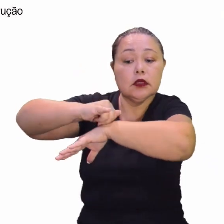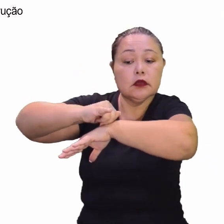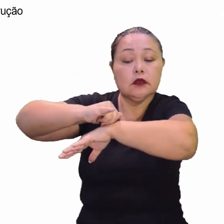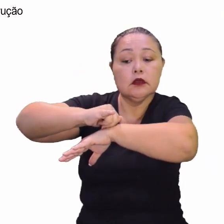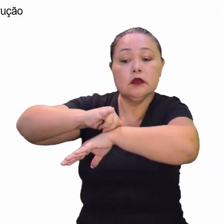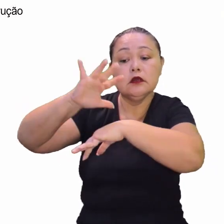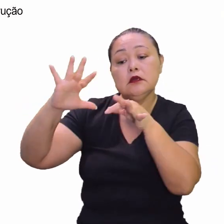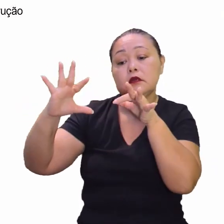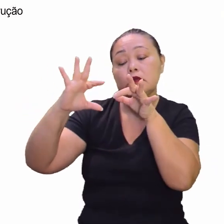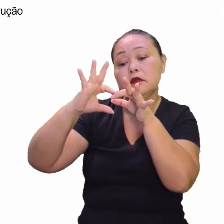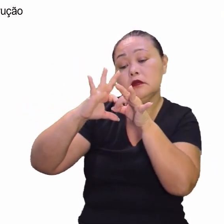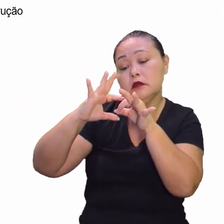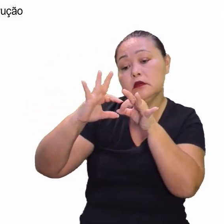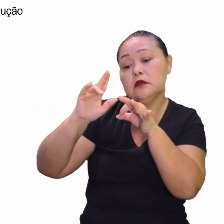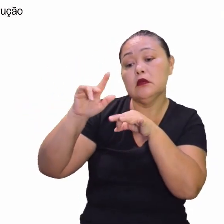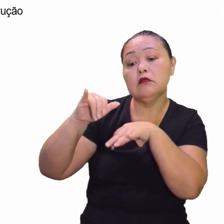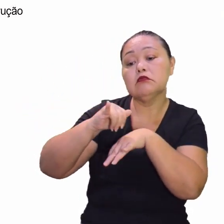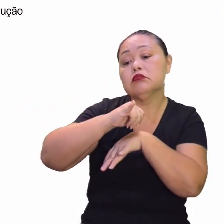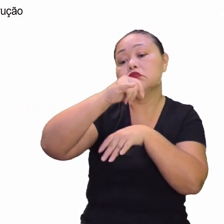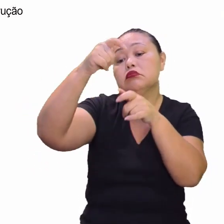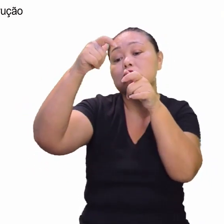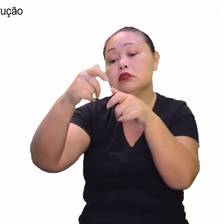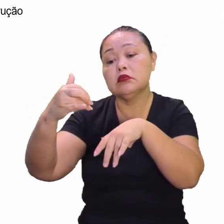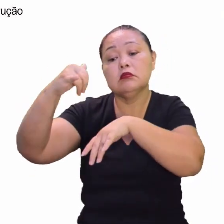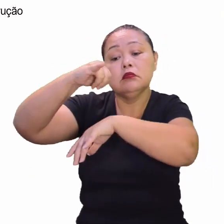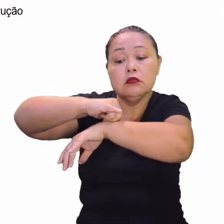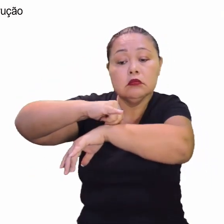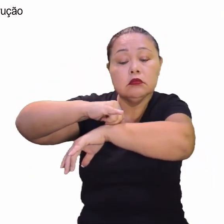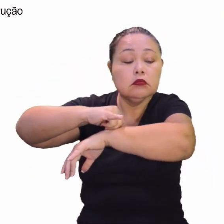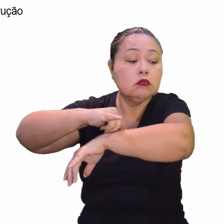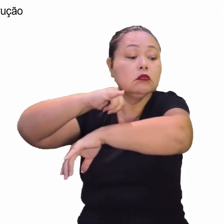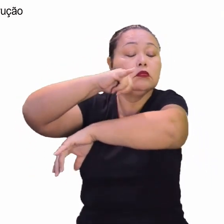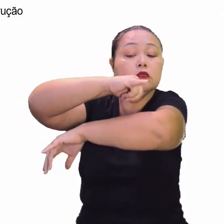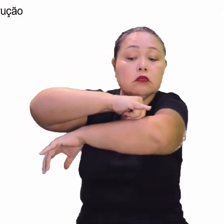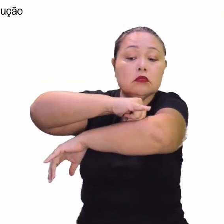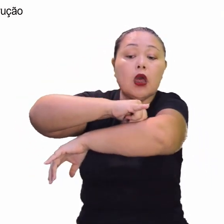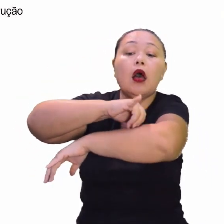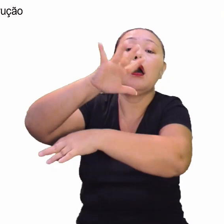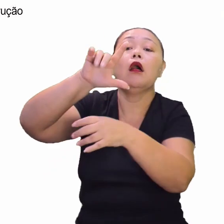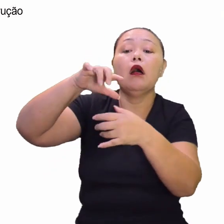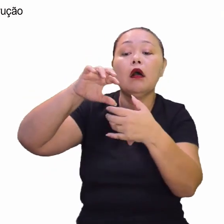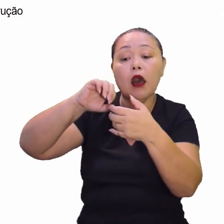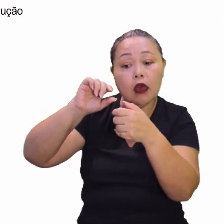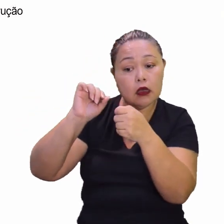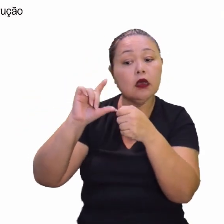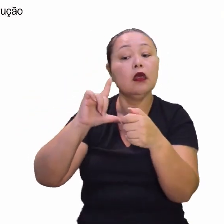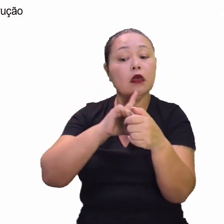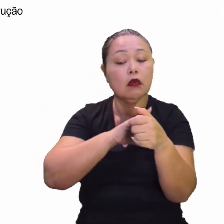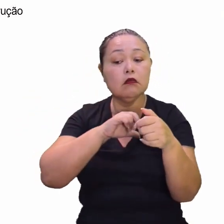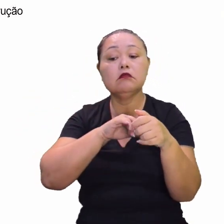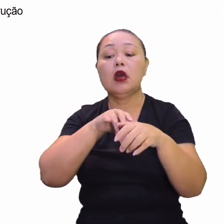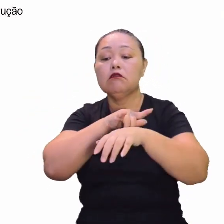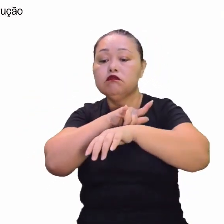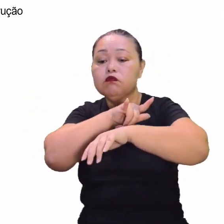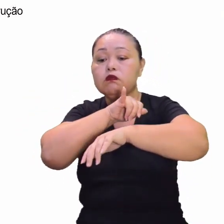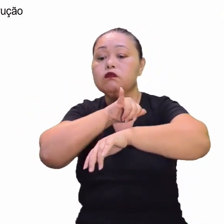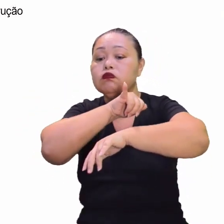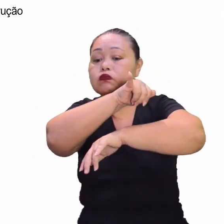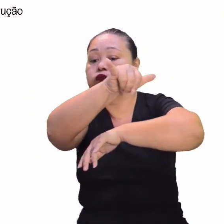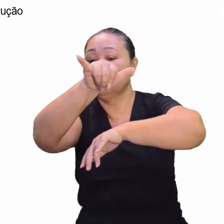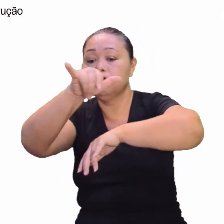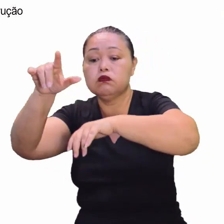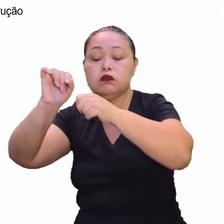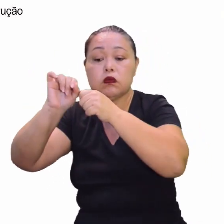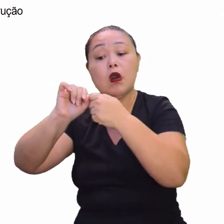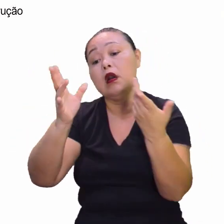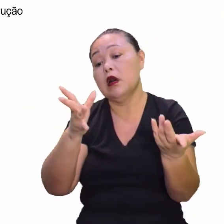Conexões, a gente se conecta a outros lugares que fazem esse fluxo de voos internacionais, é isso? Como